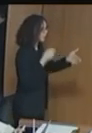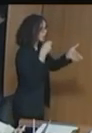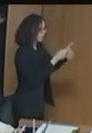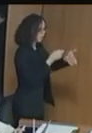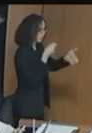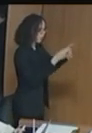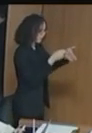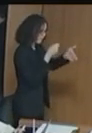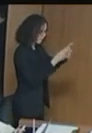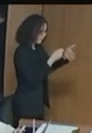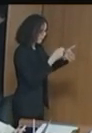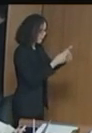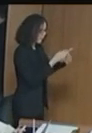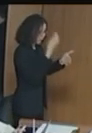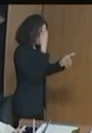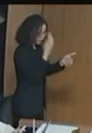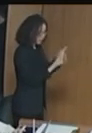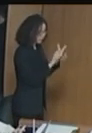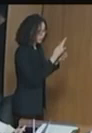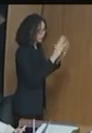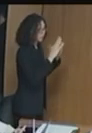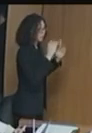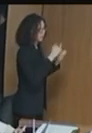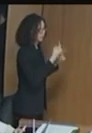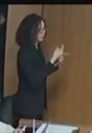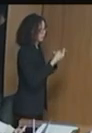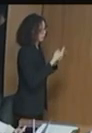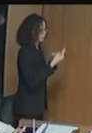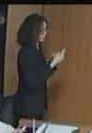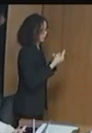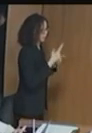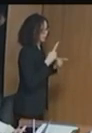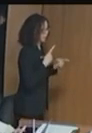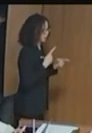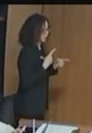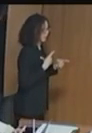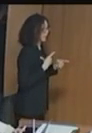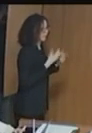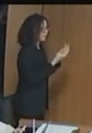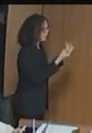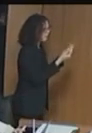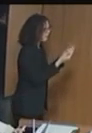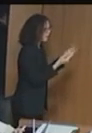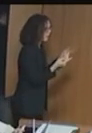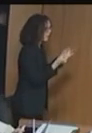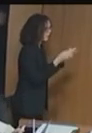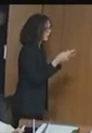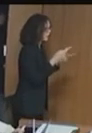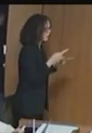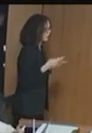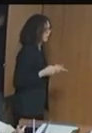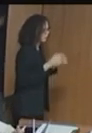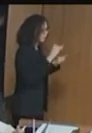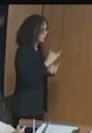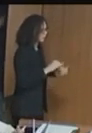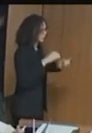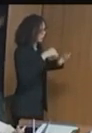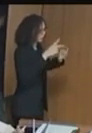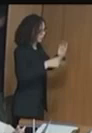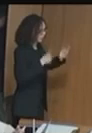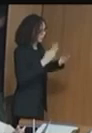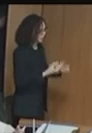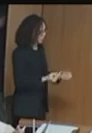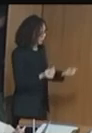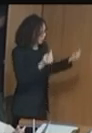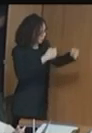cobrado, acredito que da sua igreja, porque o senhor tem feito várias visitas dizendo que esta casa está